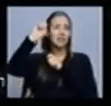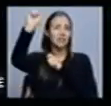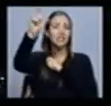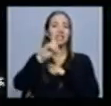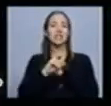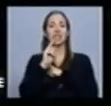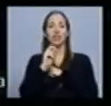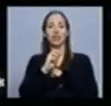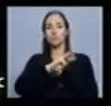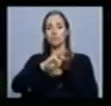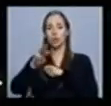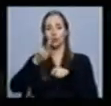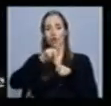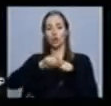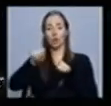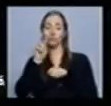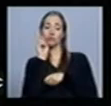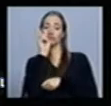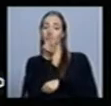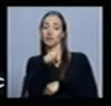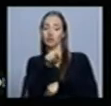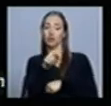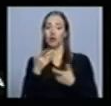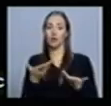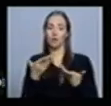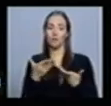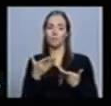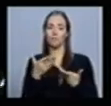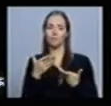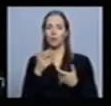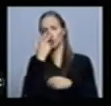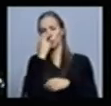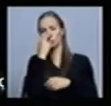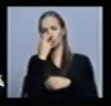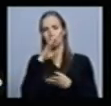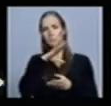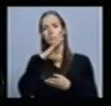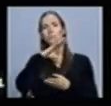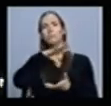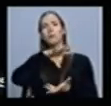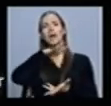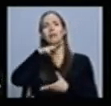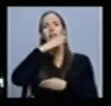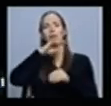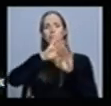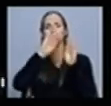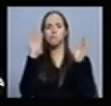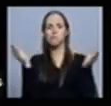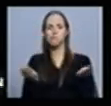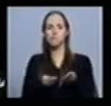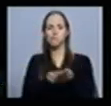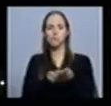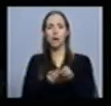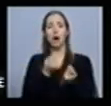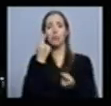e faz sempre lembrar, é esta imagem que nós estamos a ver, a Terra, curiosamente a Terra é redonda. Há quem diga que a Terra podia ser plana, mas